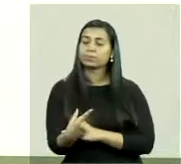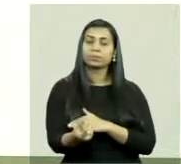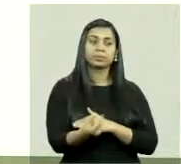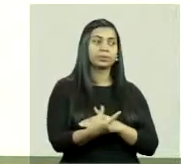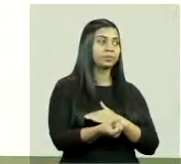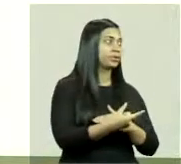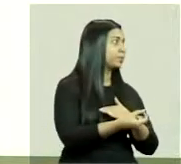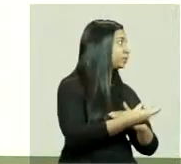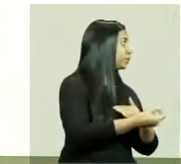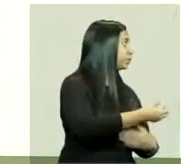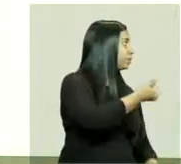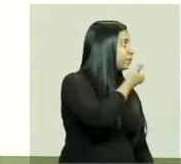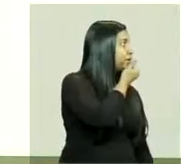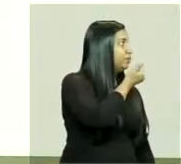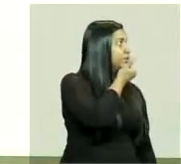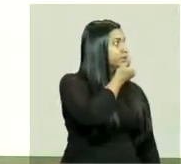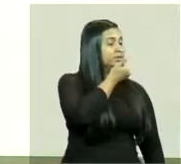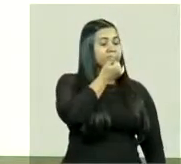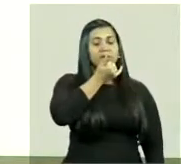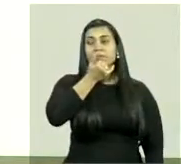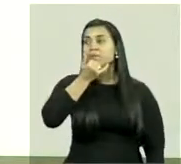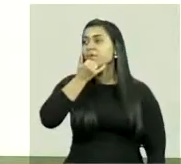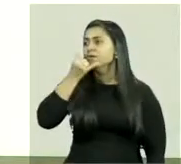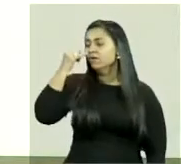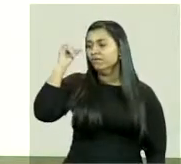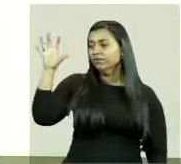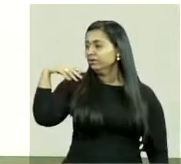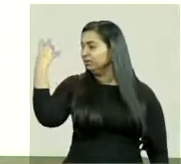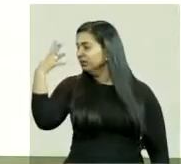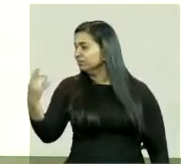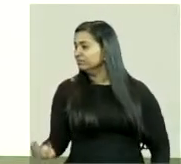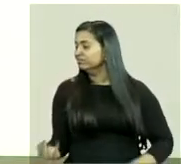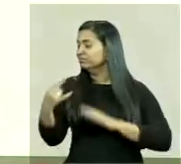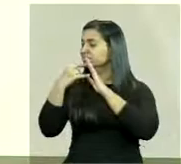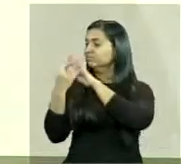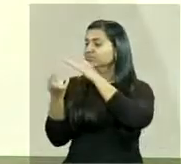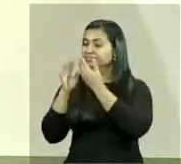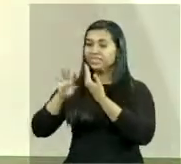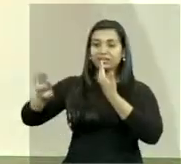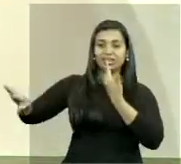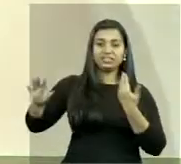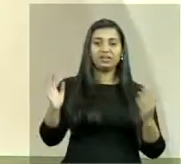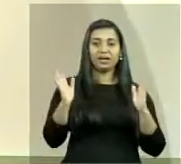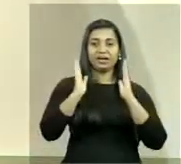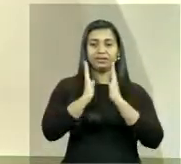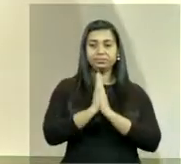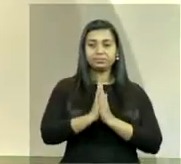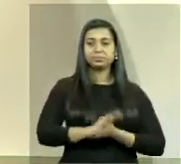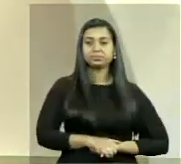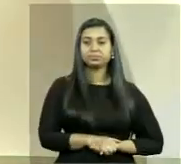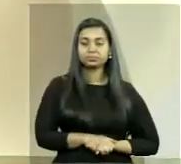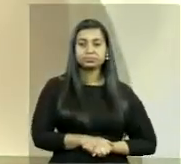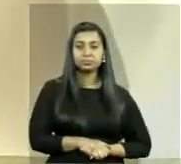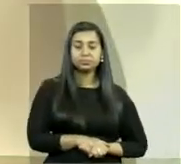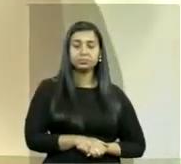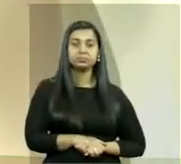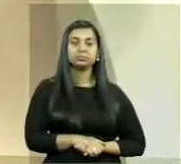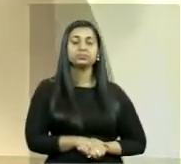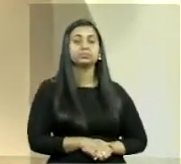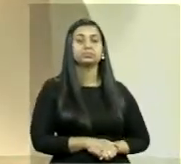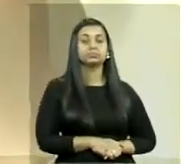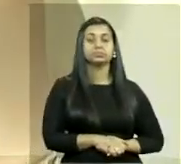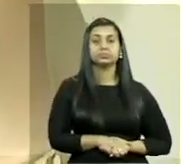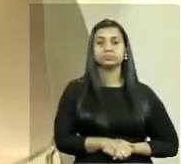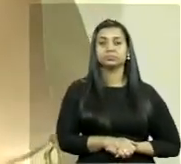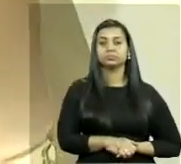assim como nós perdoamos a quem nos tem ofendido. E não nos deixeis cair em tentação, mas